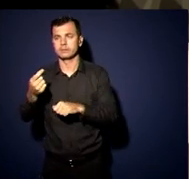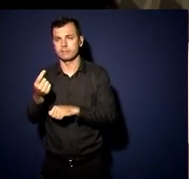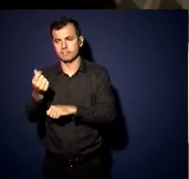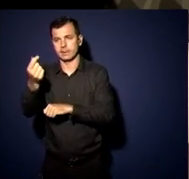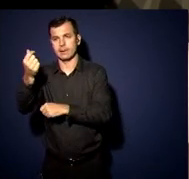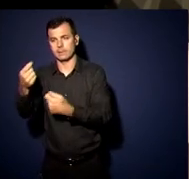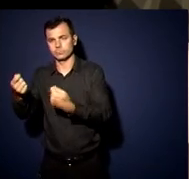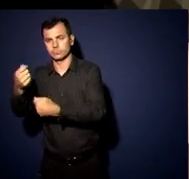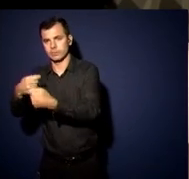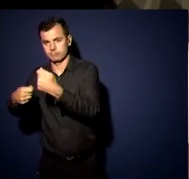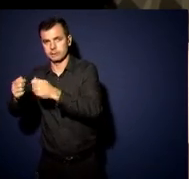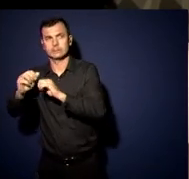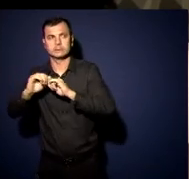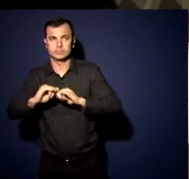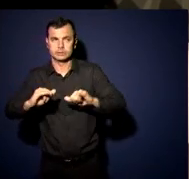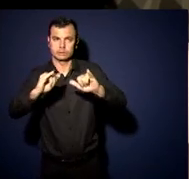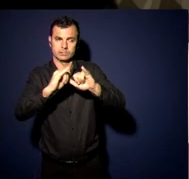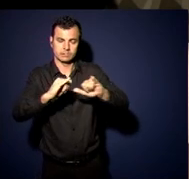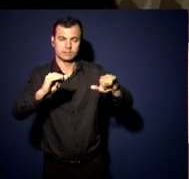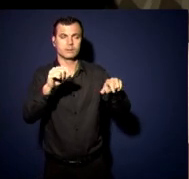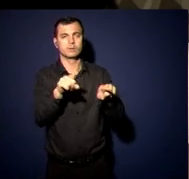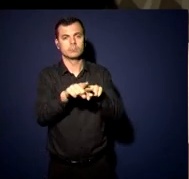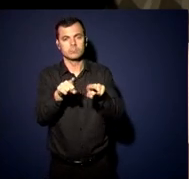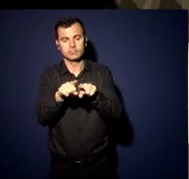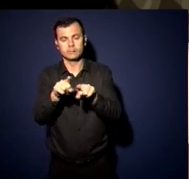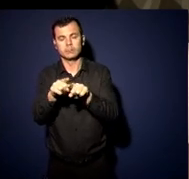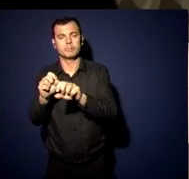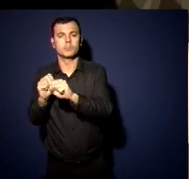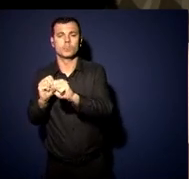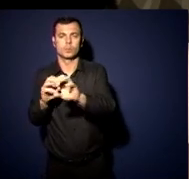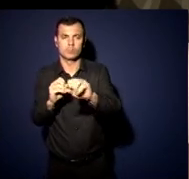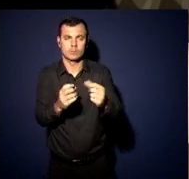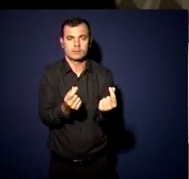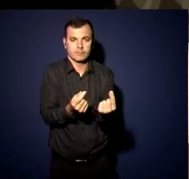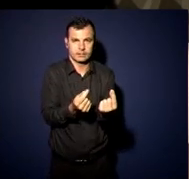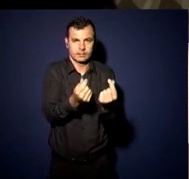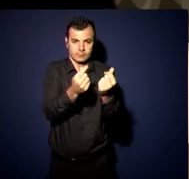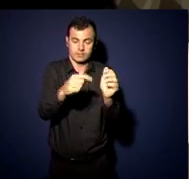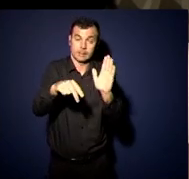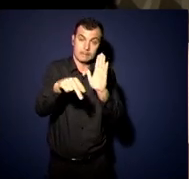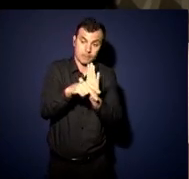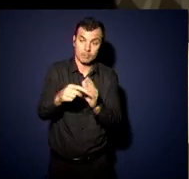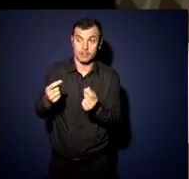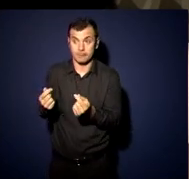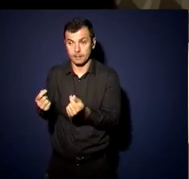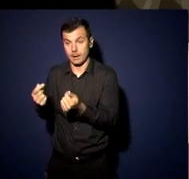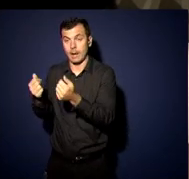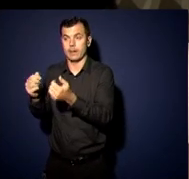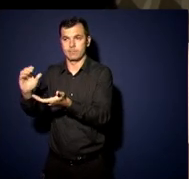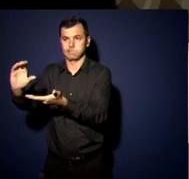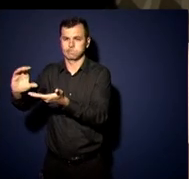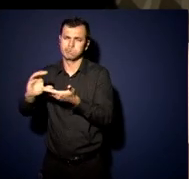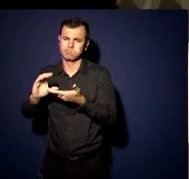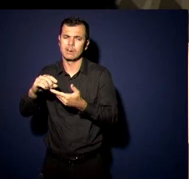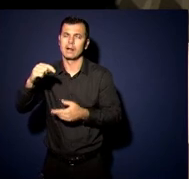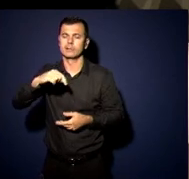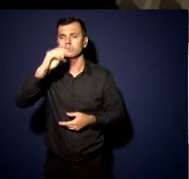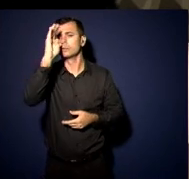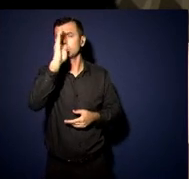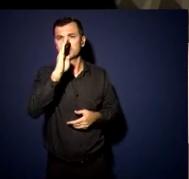Capitais e de um processo de educação financeira para o mercado de capitais o Brasil por mais que tenha se desenvolvido muito